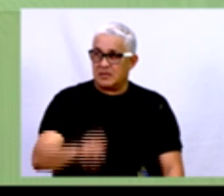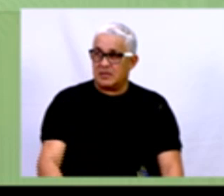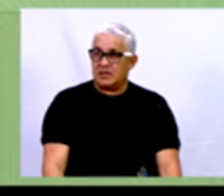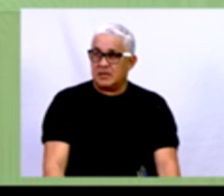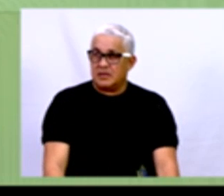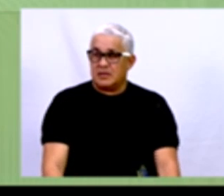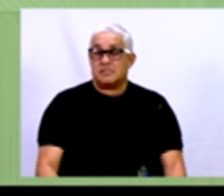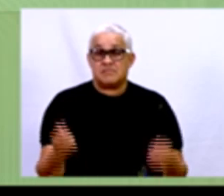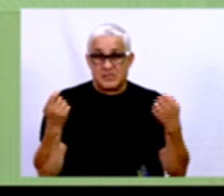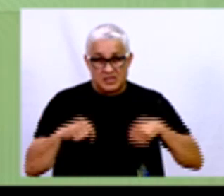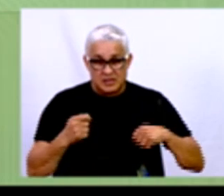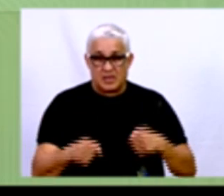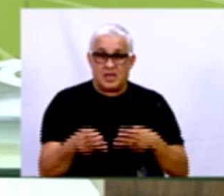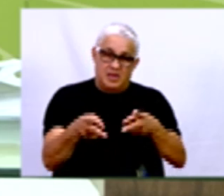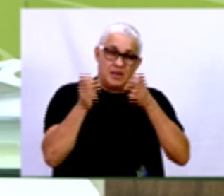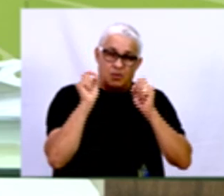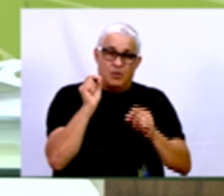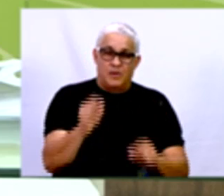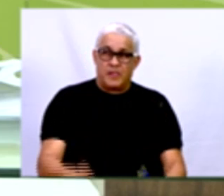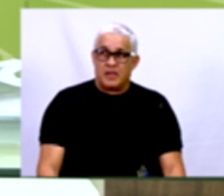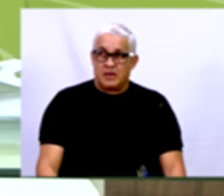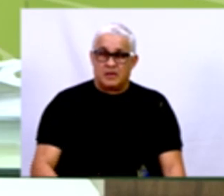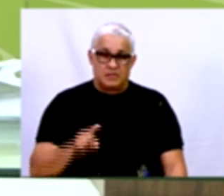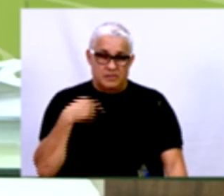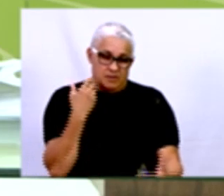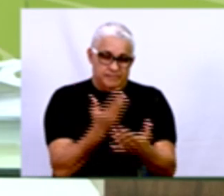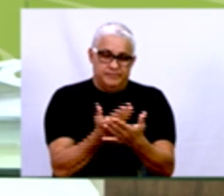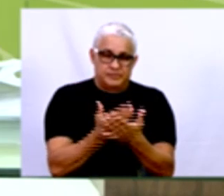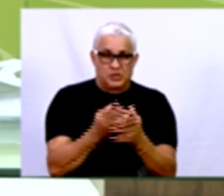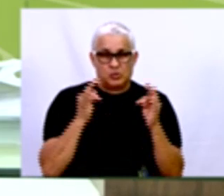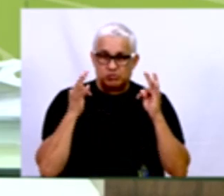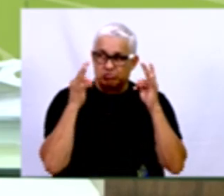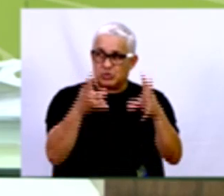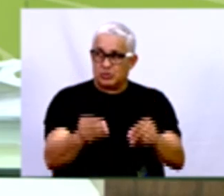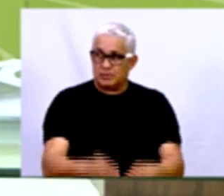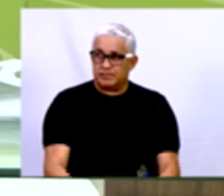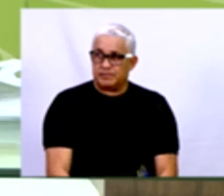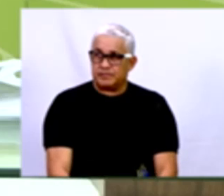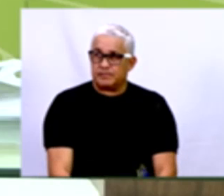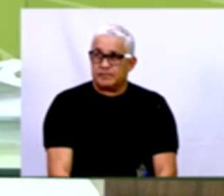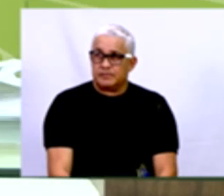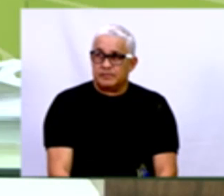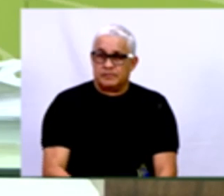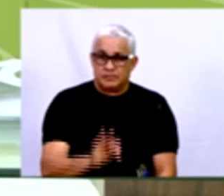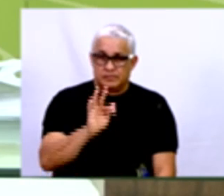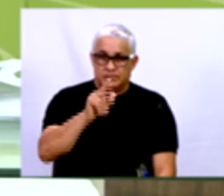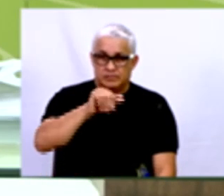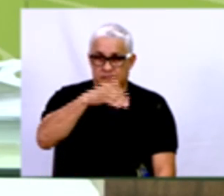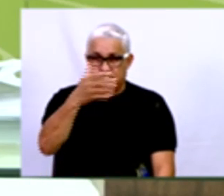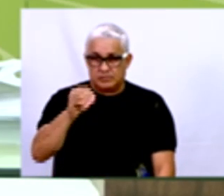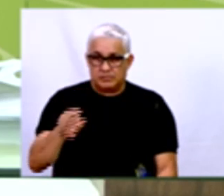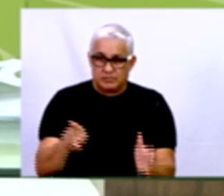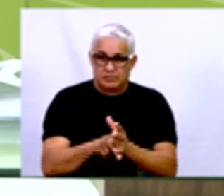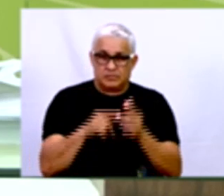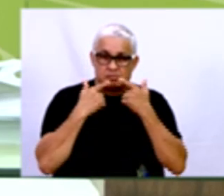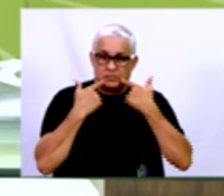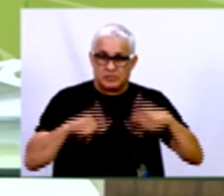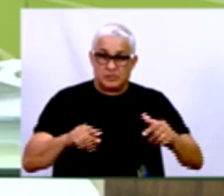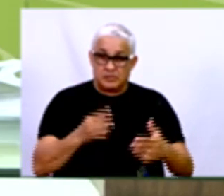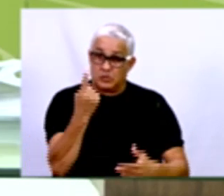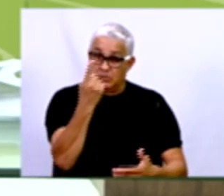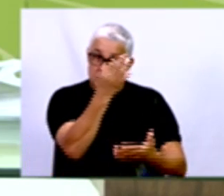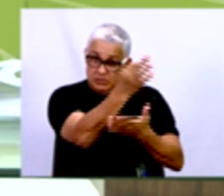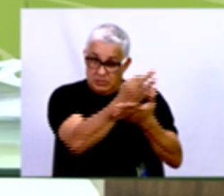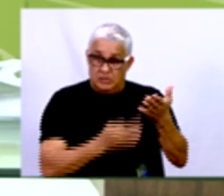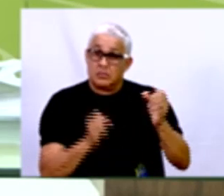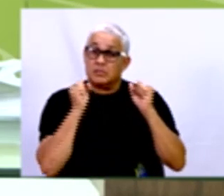nós precisamos identificar, né, quando nós estudamos todas essas funções da linguagem, é que um texto